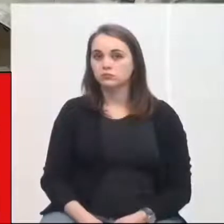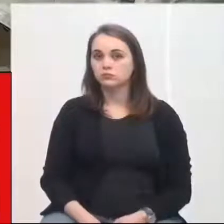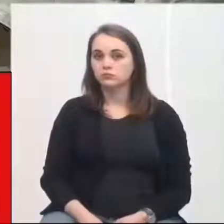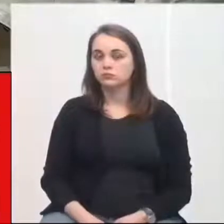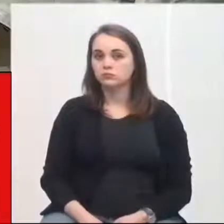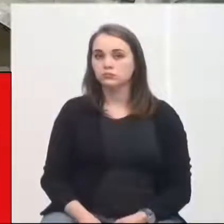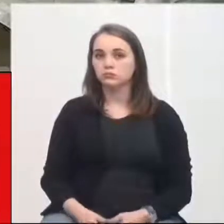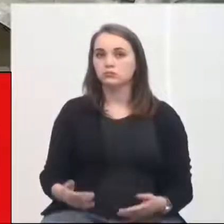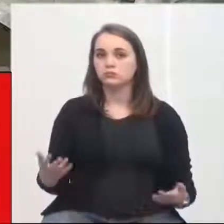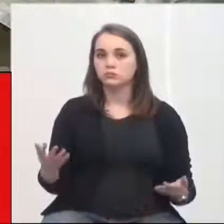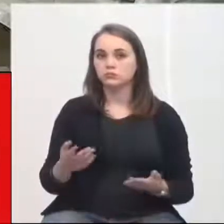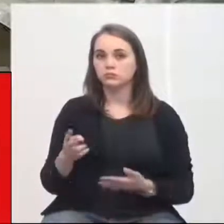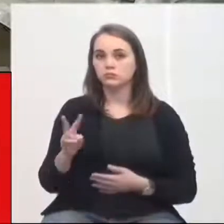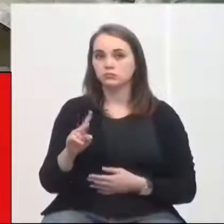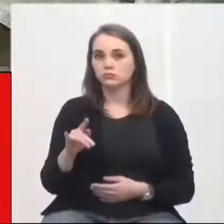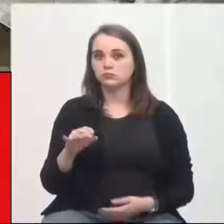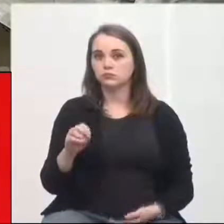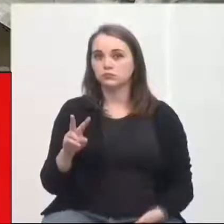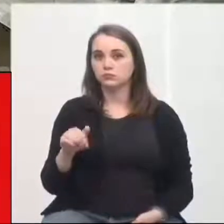Olá, vereadora Giovana Mondardo.